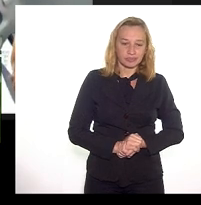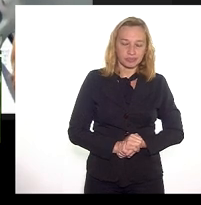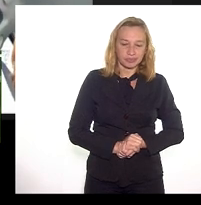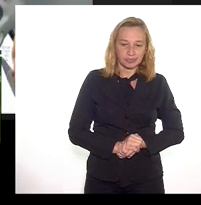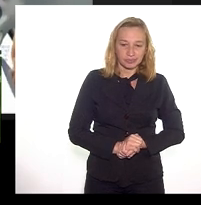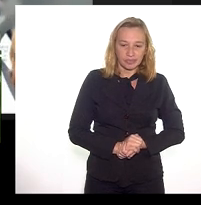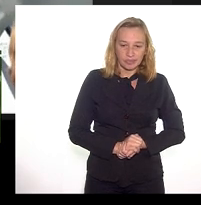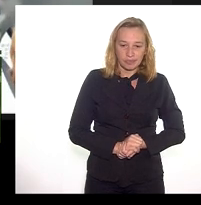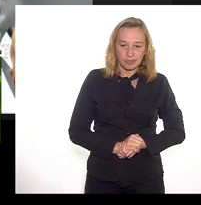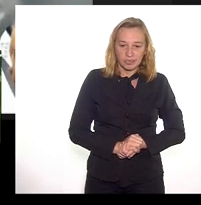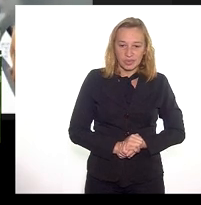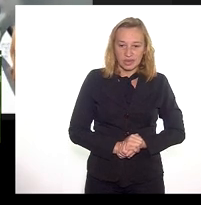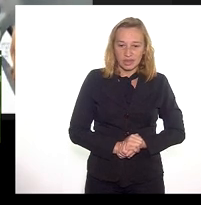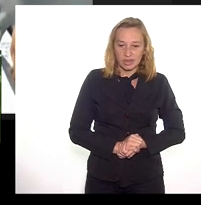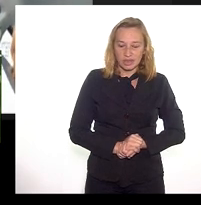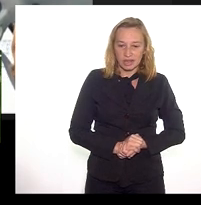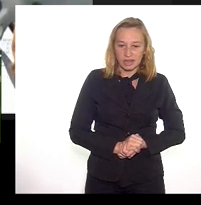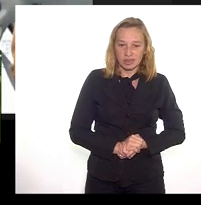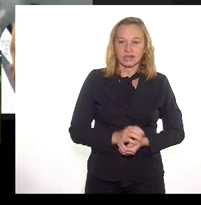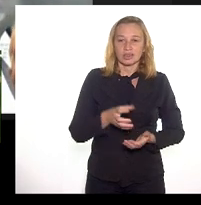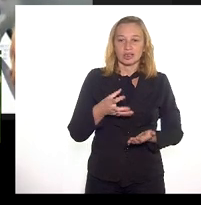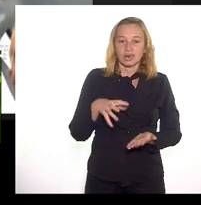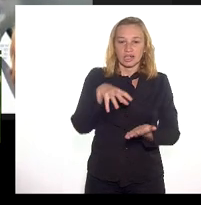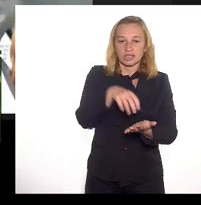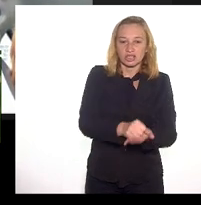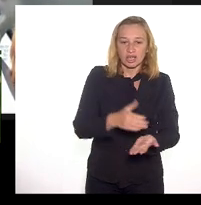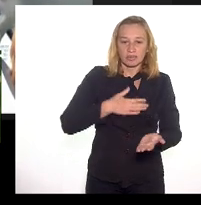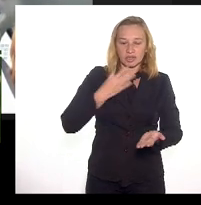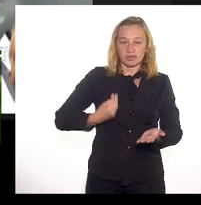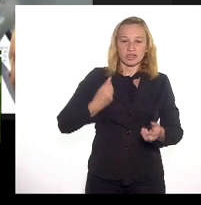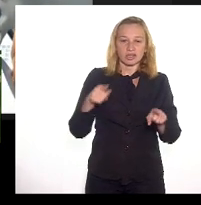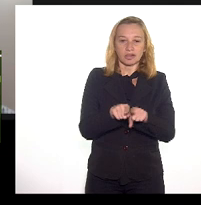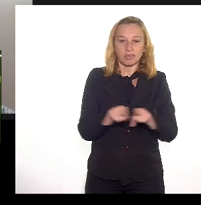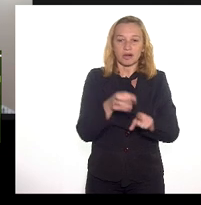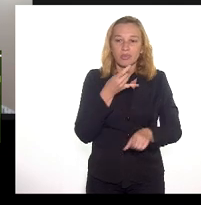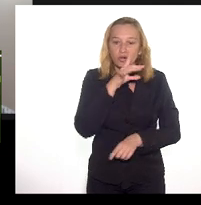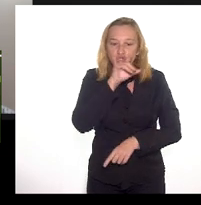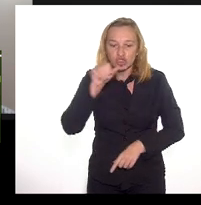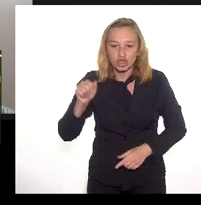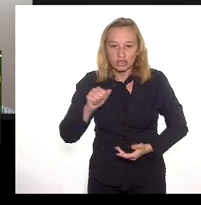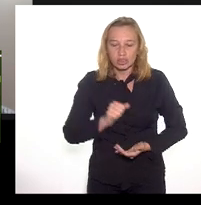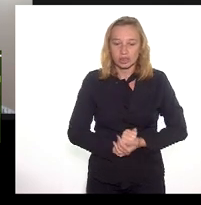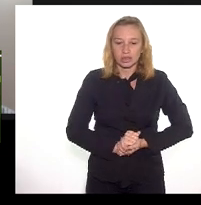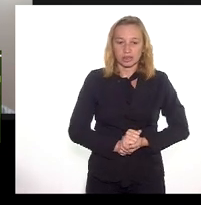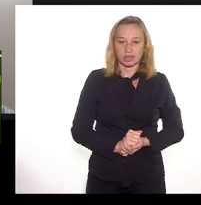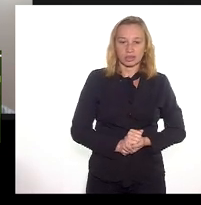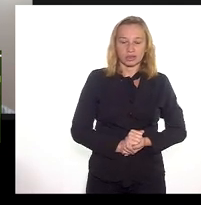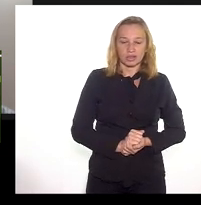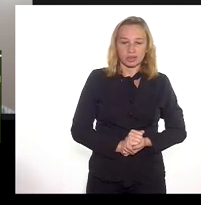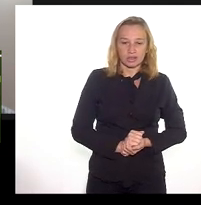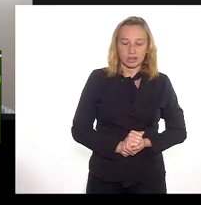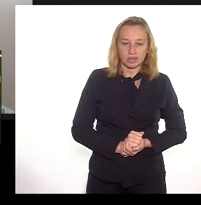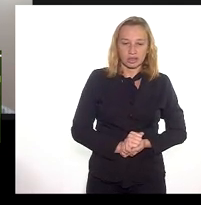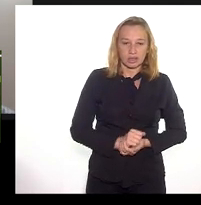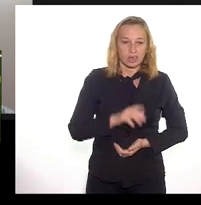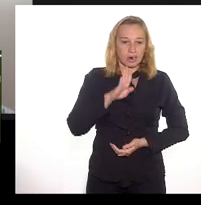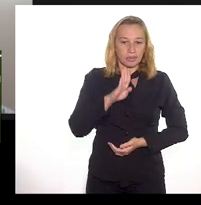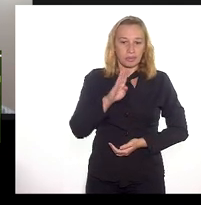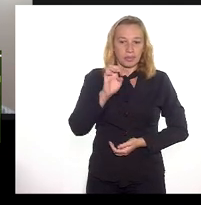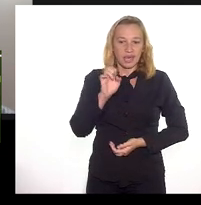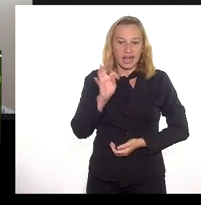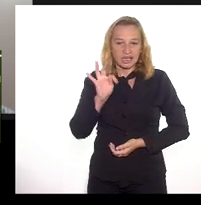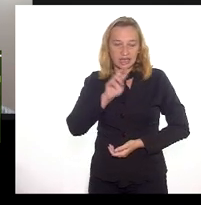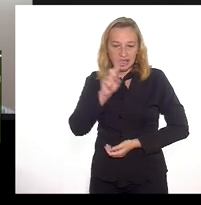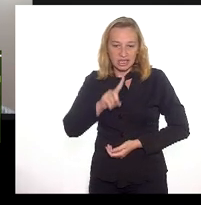Obrigado. Bom dia, também gostaria de registrar a presença. Quem está falando? Beatriz, chefe da AF04